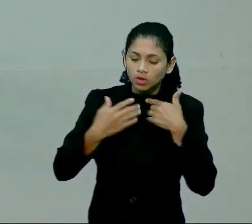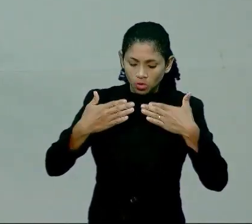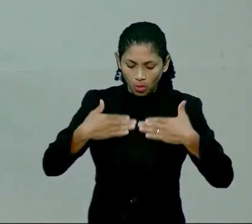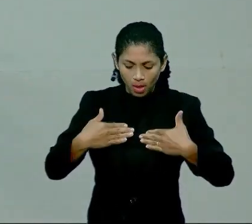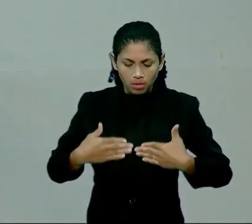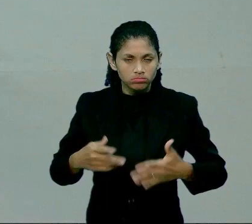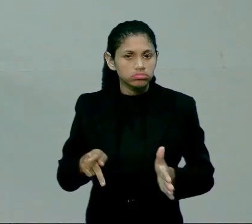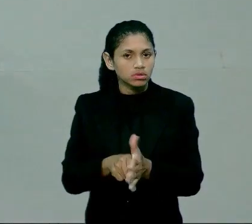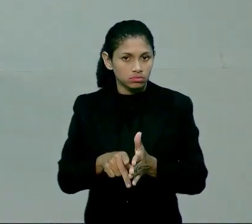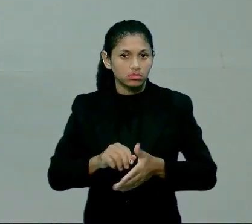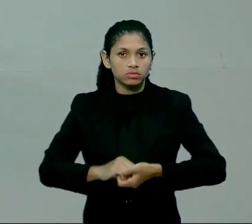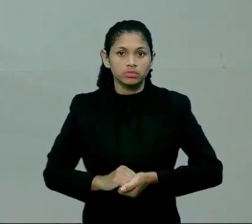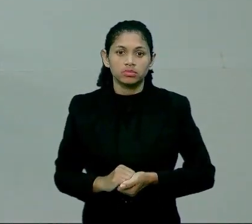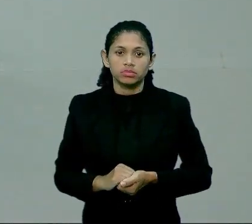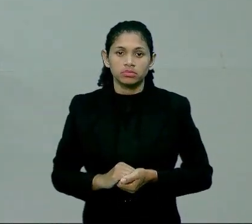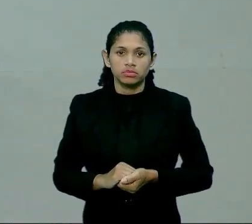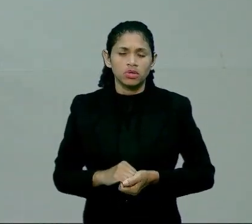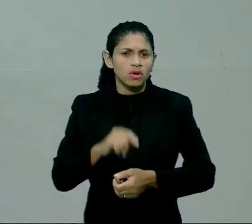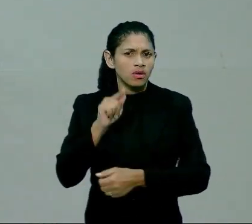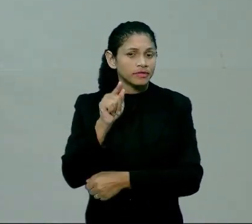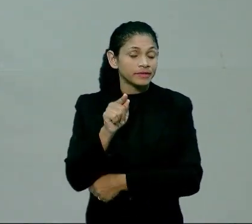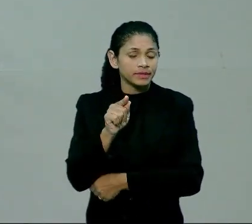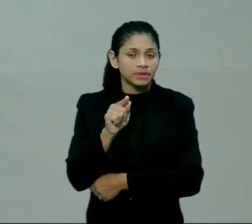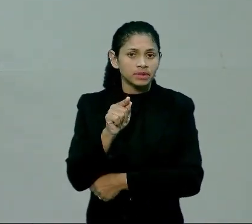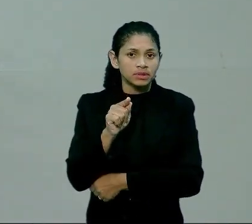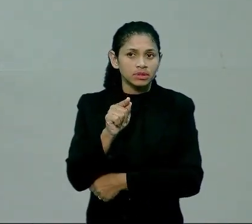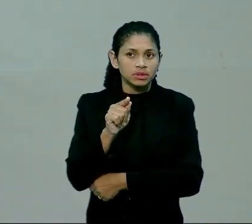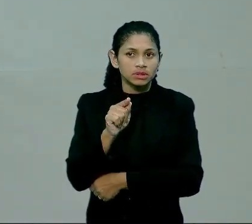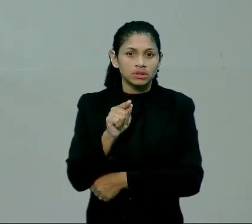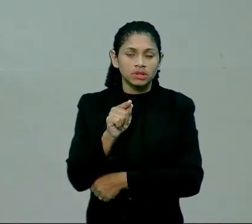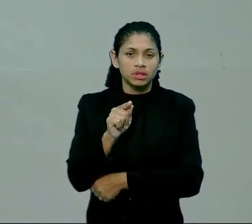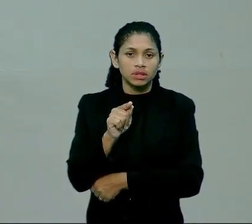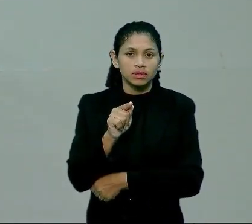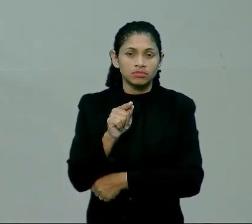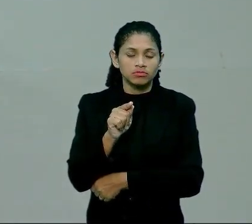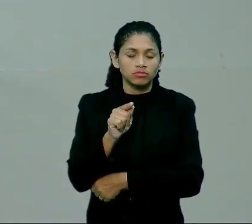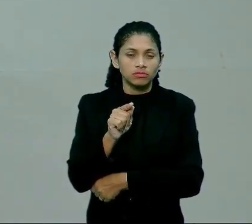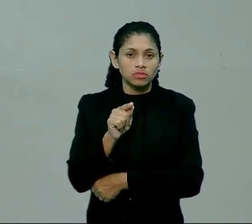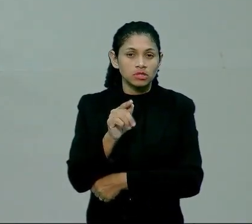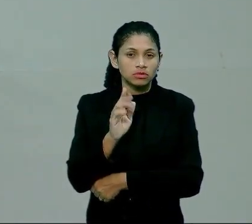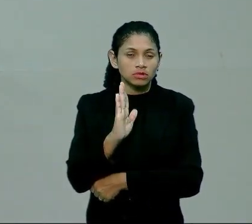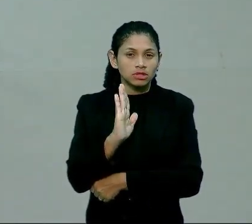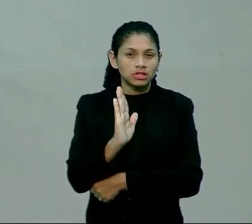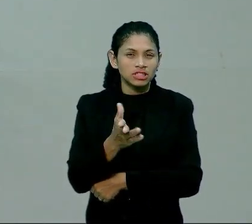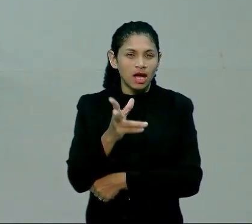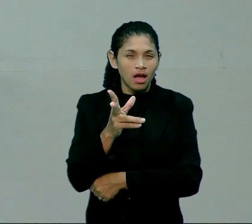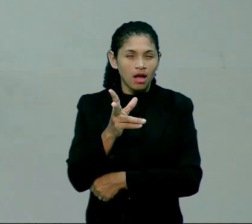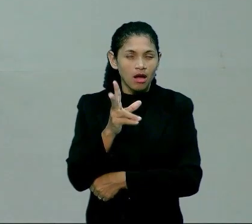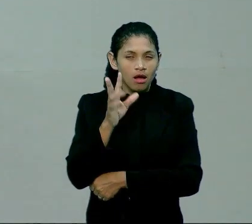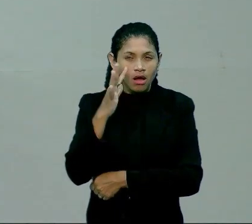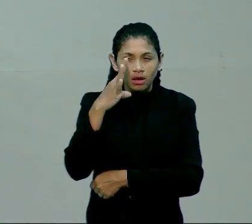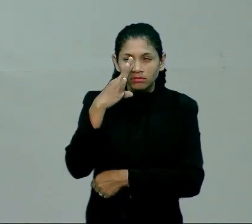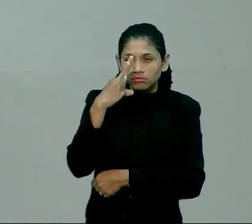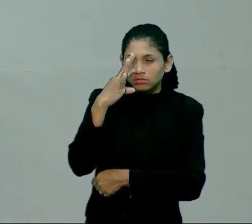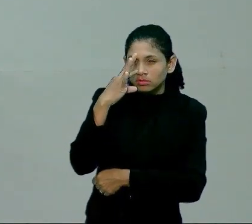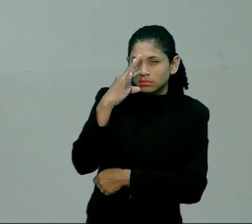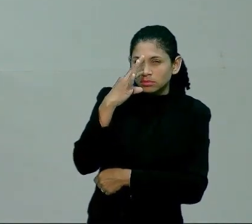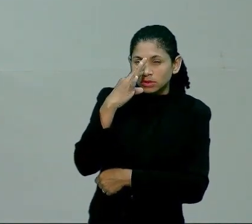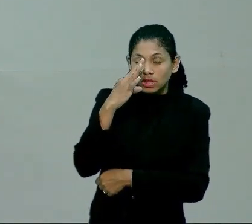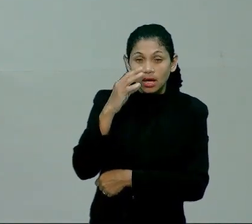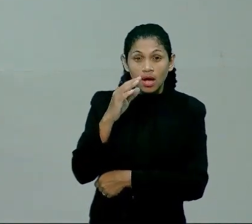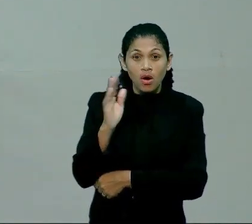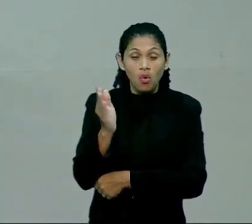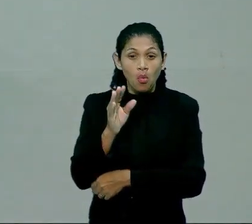Você já deve ter... Não é brasileiro, aqui é uma correlação nacional. Mas você já assistiu As Branquelas? Eu sou a Tina, a